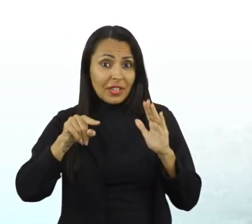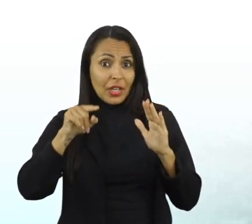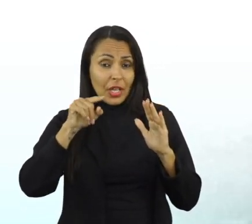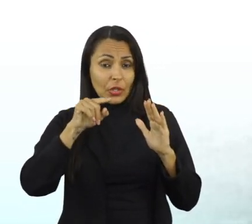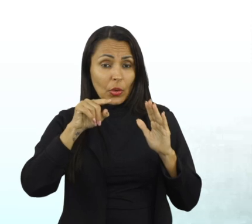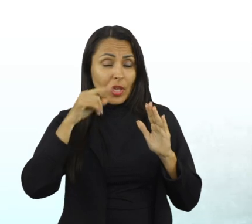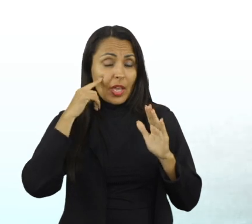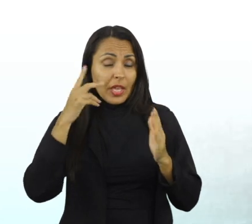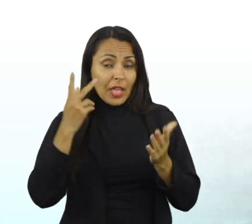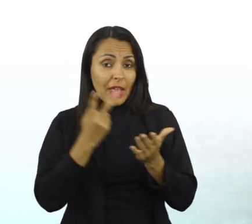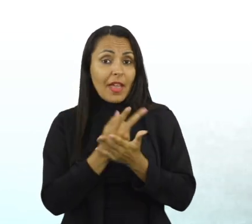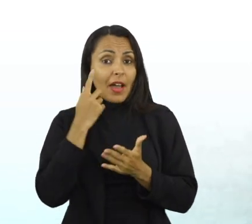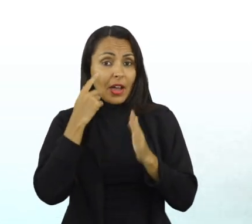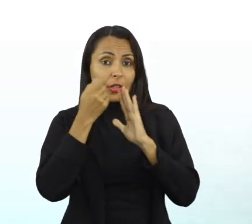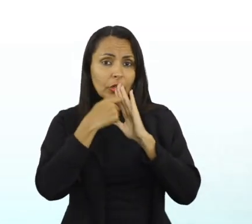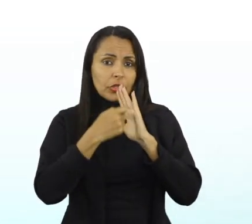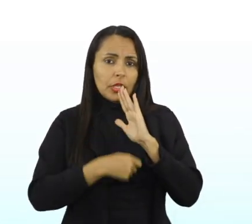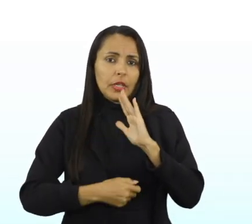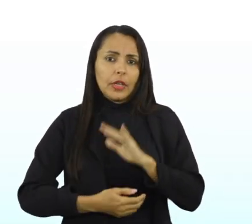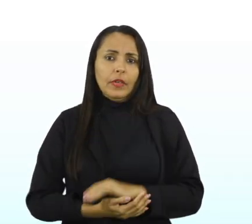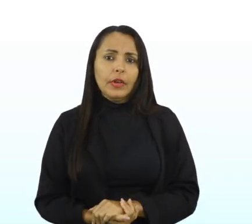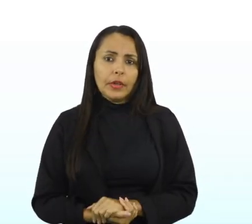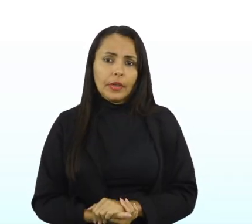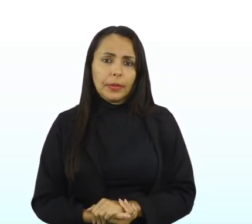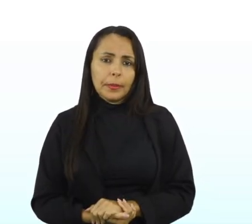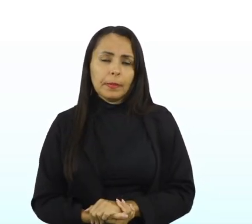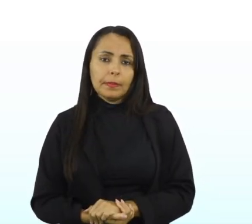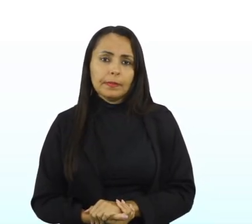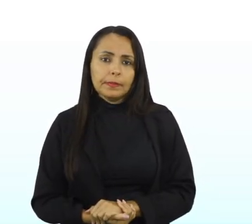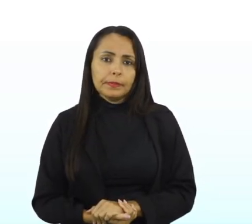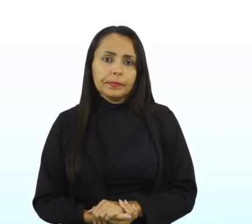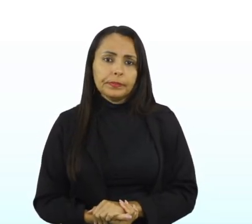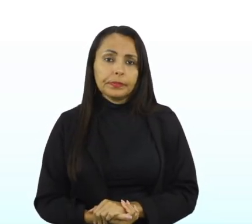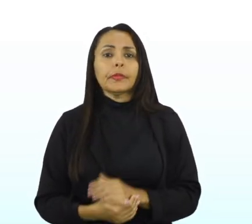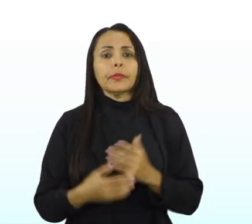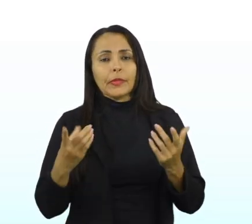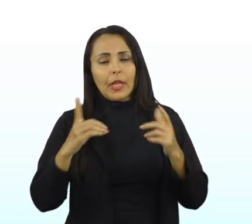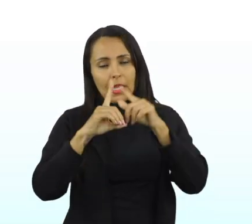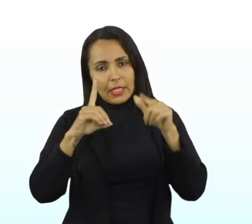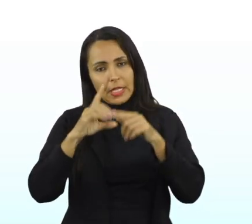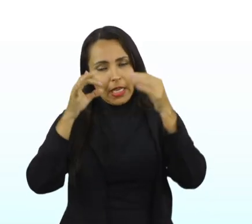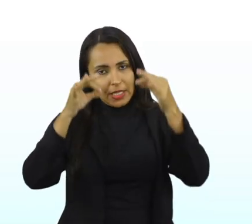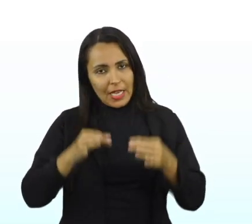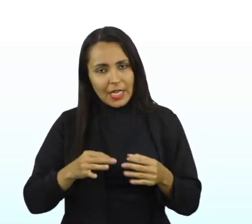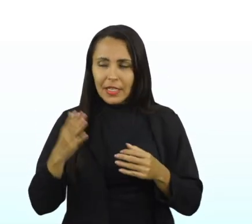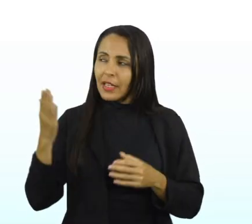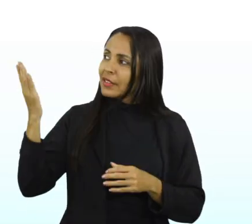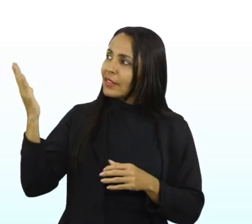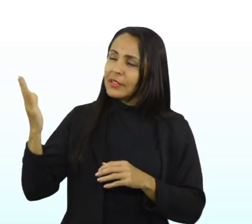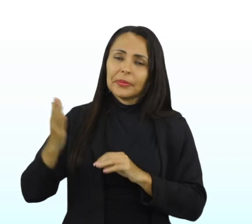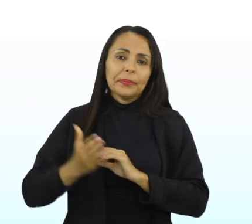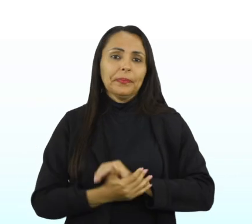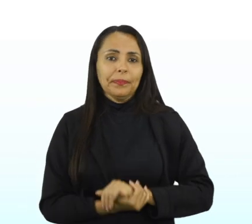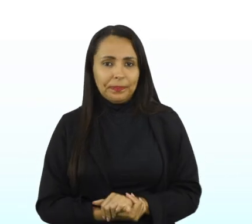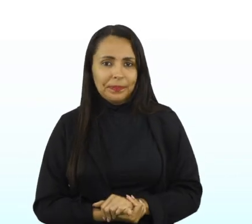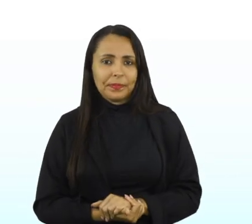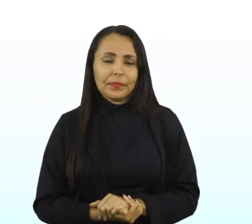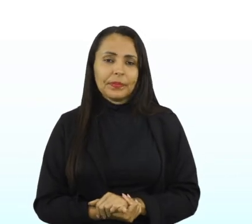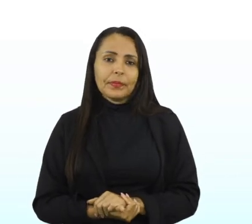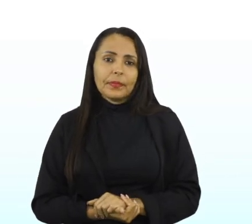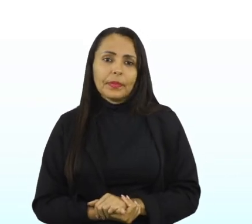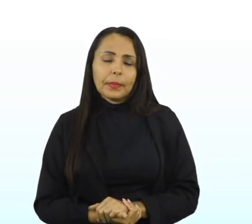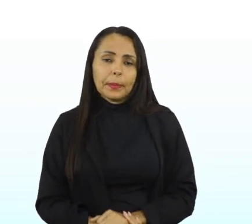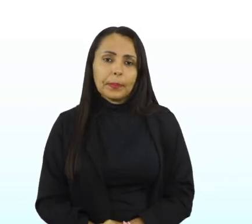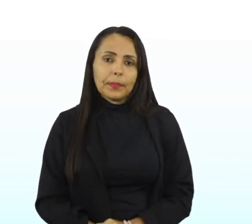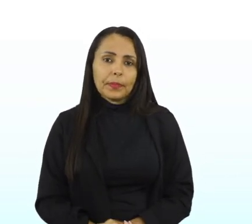Então, ó. Empregada por falantes urbanos jovens de determinada região. Só pode ser essa. Falantes